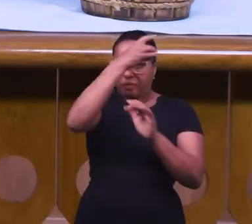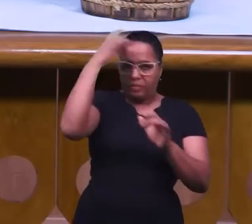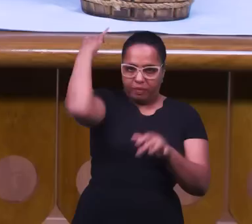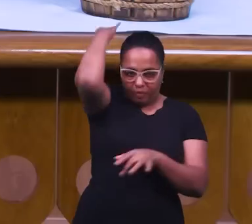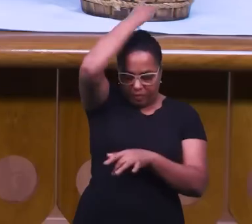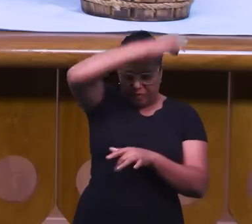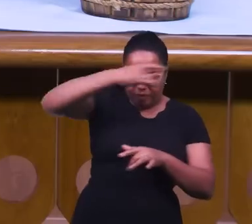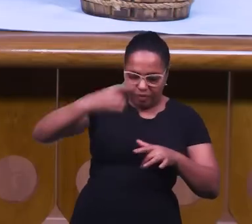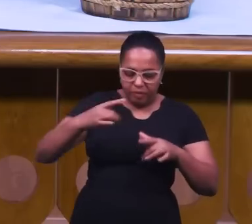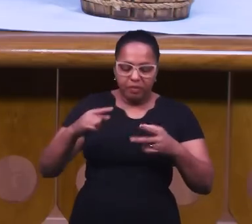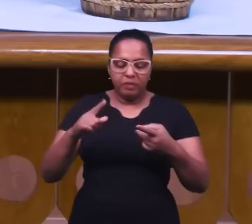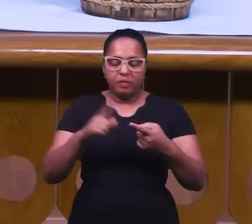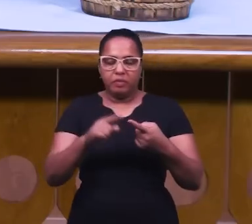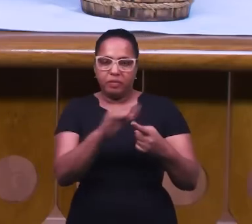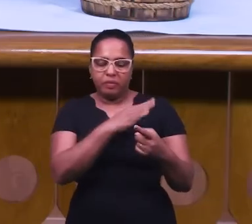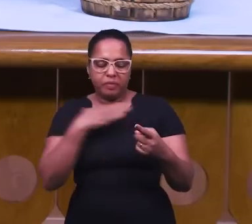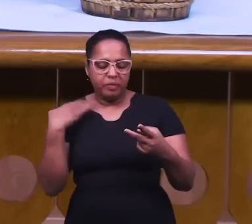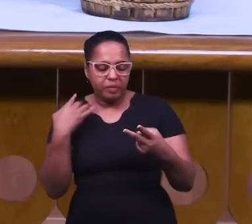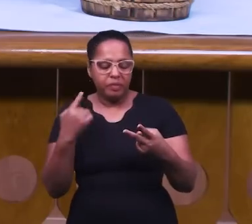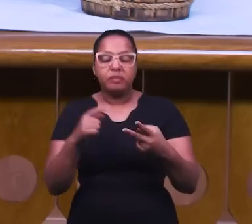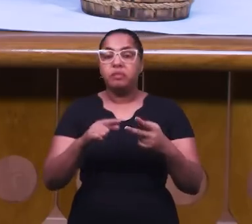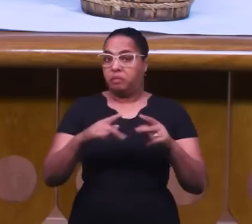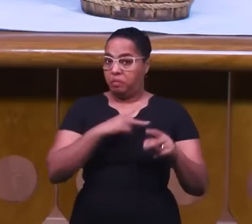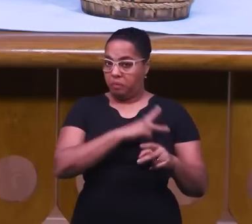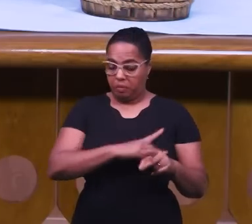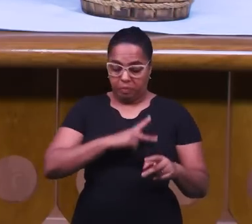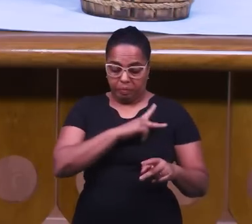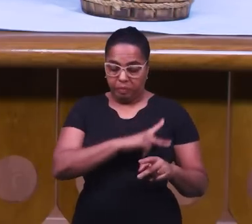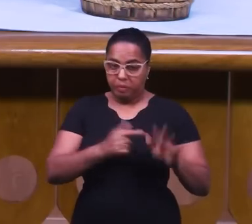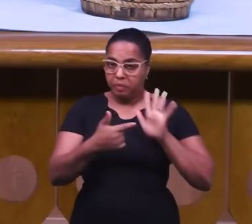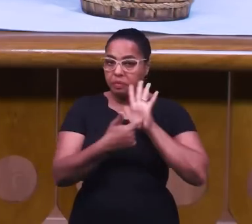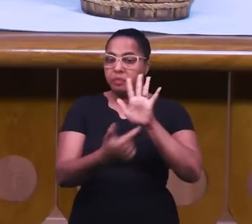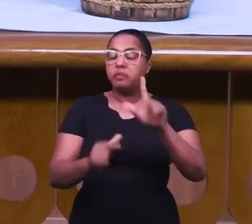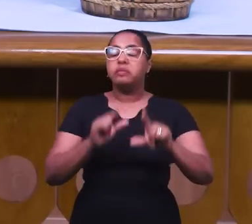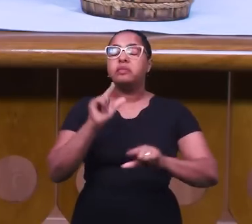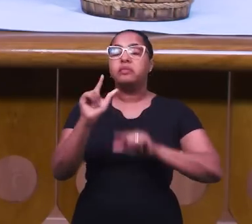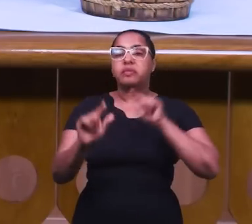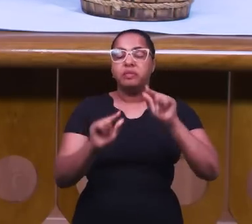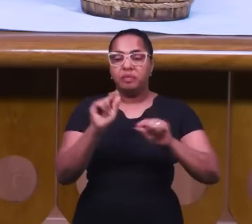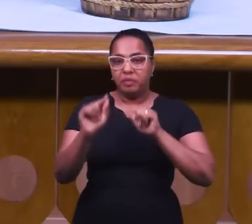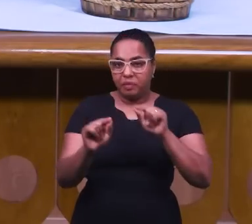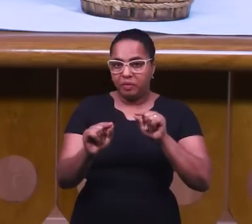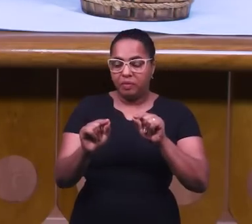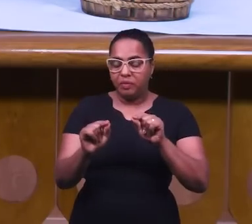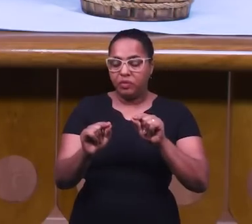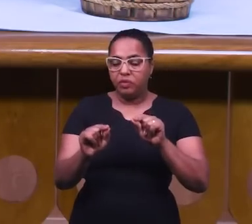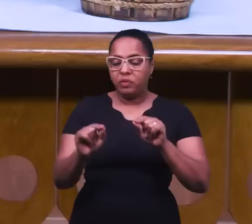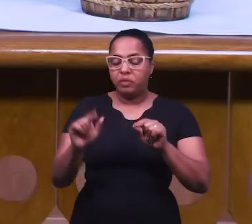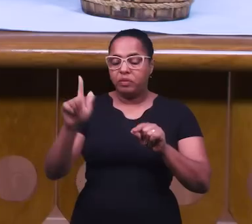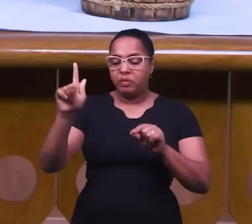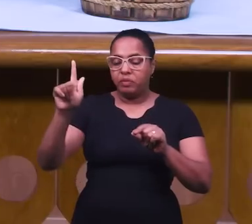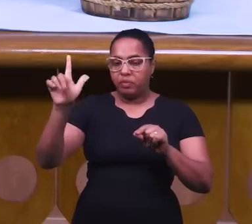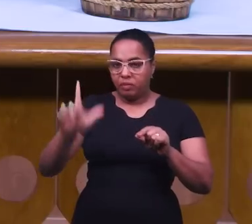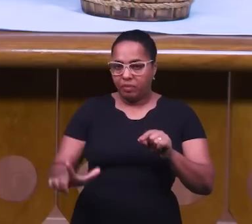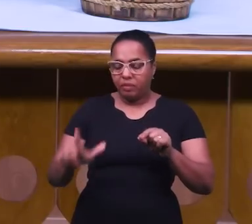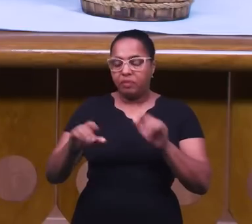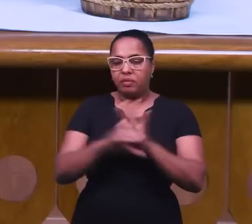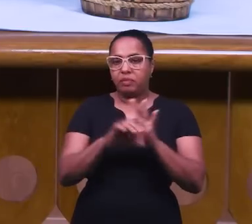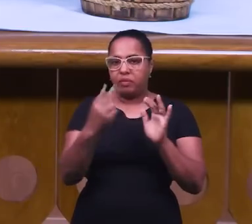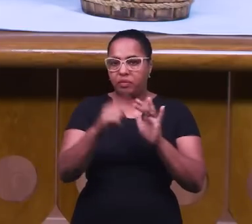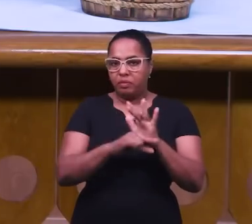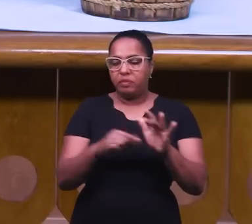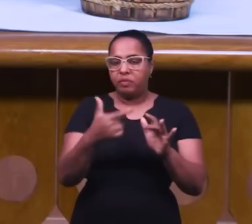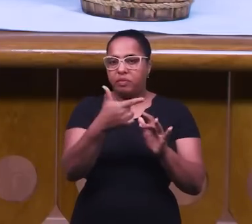Santo provoca a morte. É isso que Paulo dizia, quando ele dizia assim, ele usou a expressão em Gálatas capítulo 2,